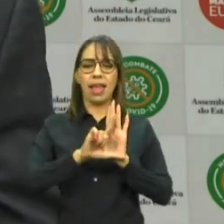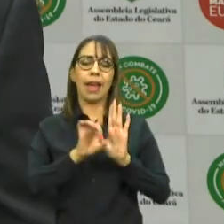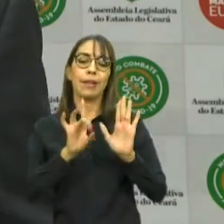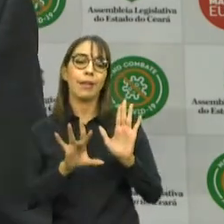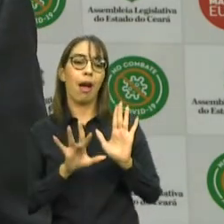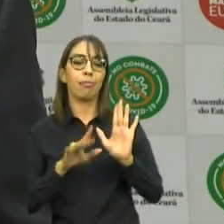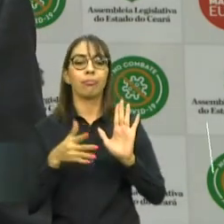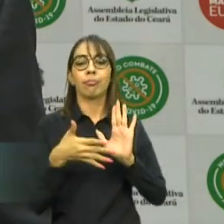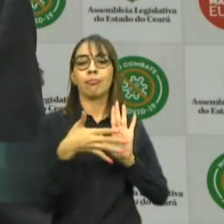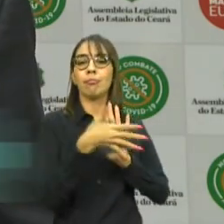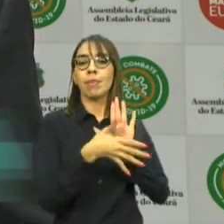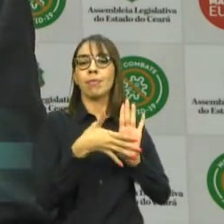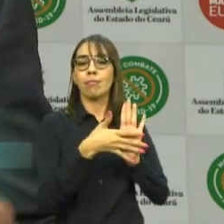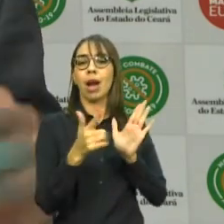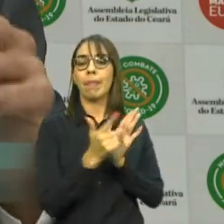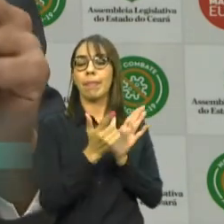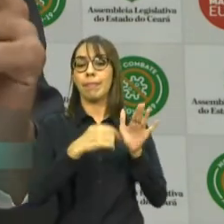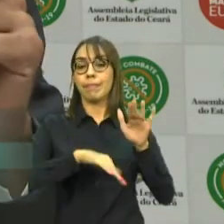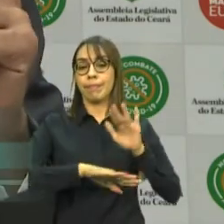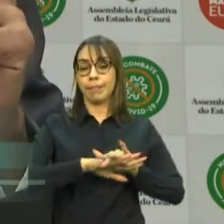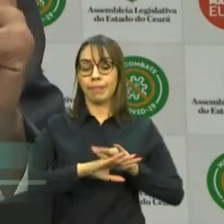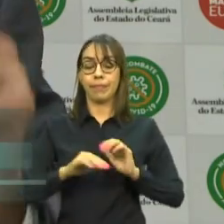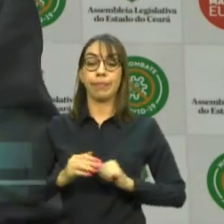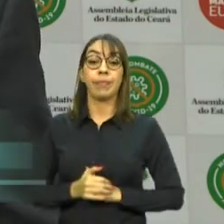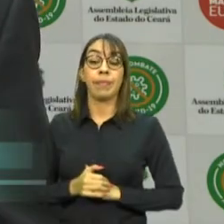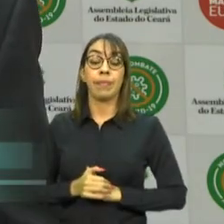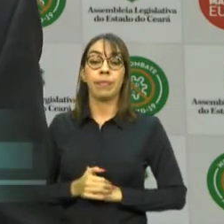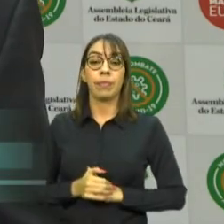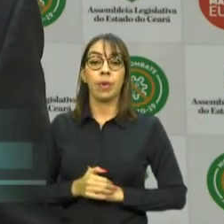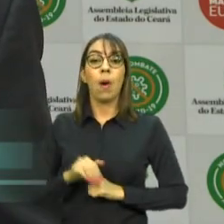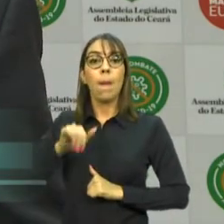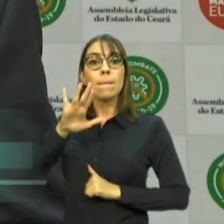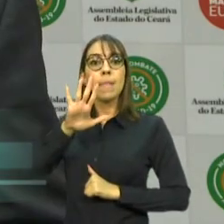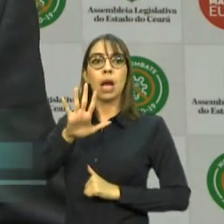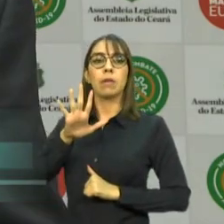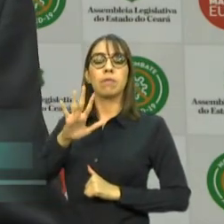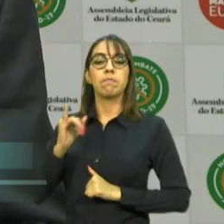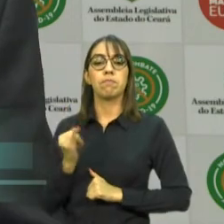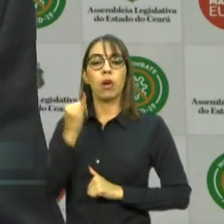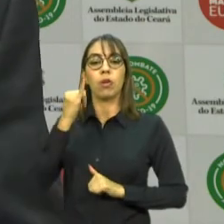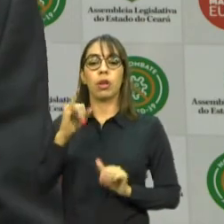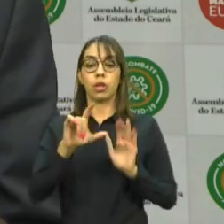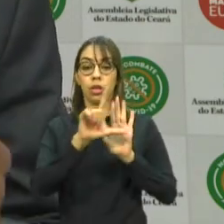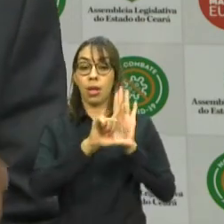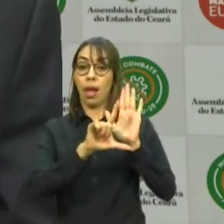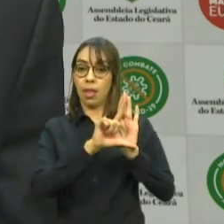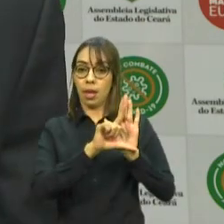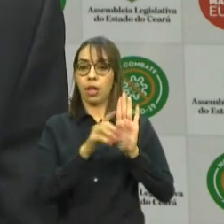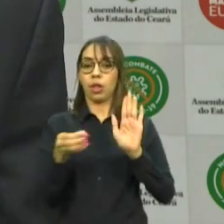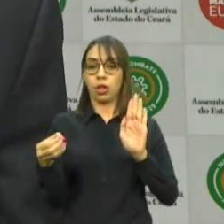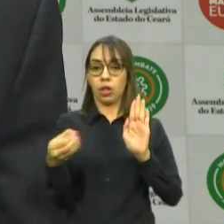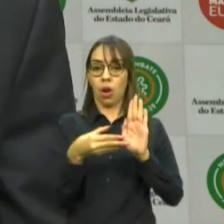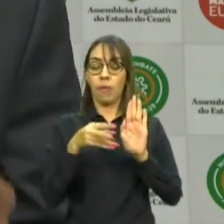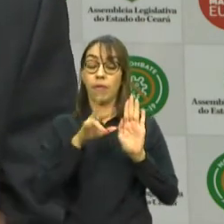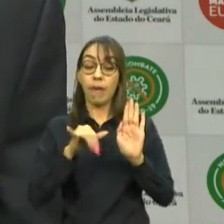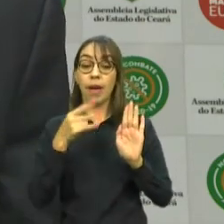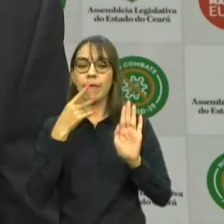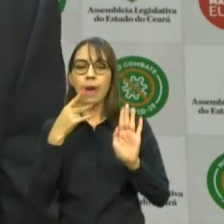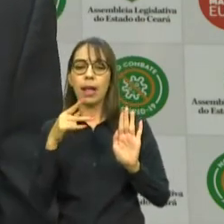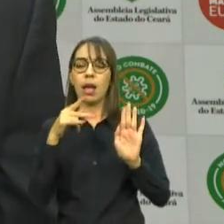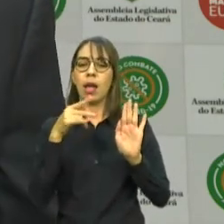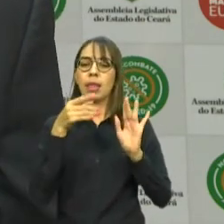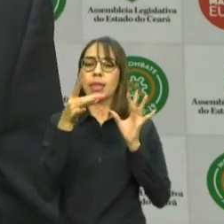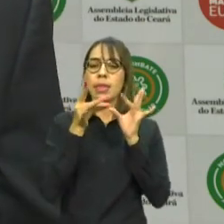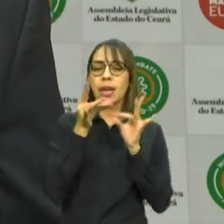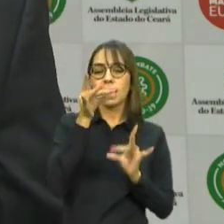mais importantes dessa legislação é quando ela tipifica tudo o que significa abuso, maltrato